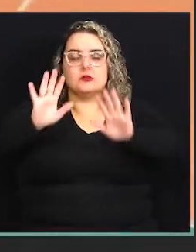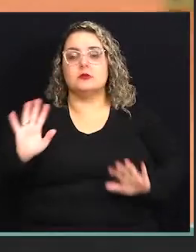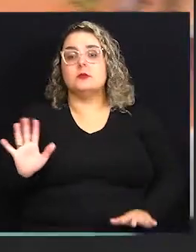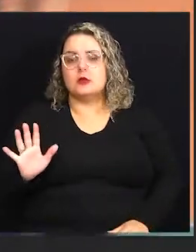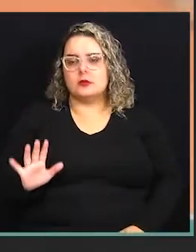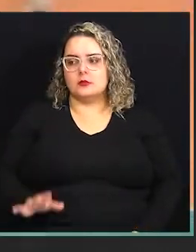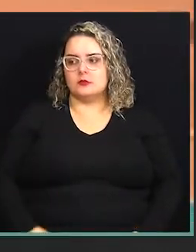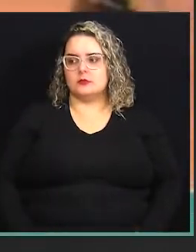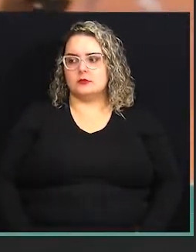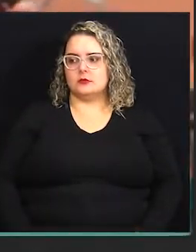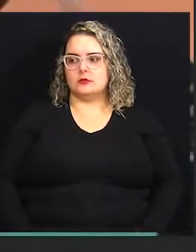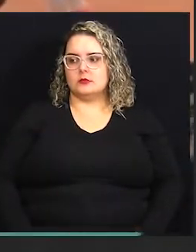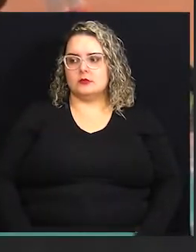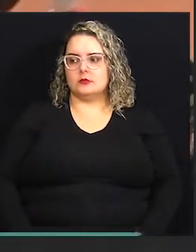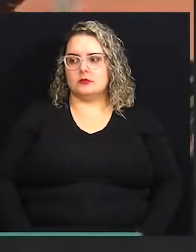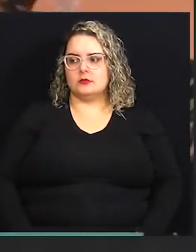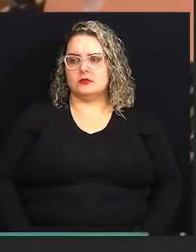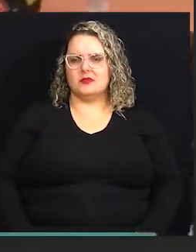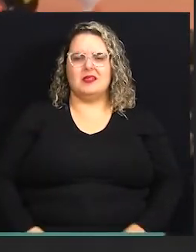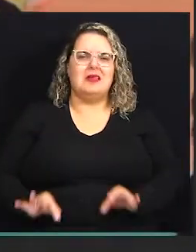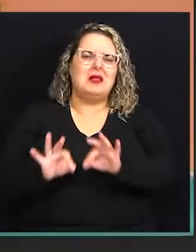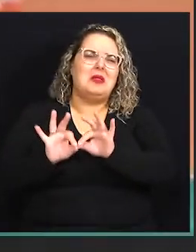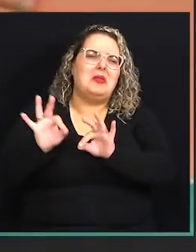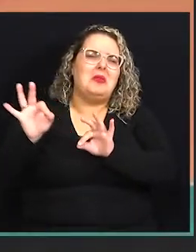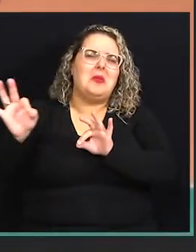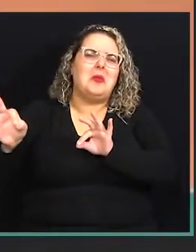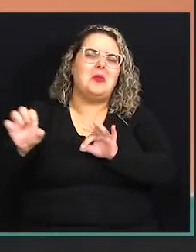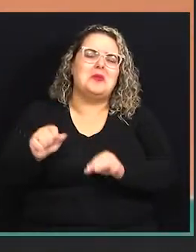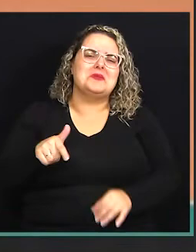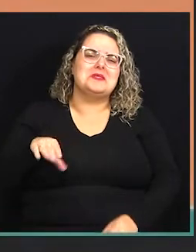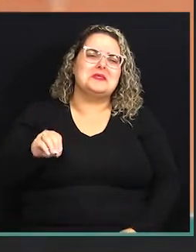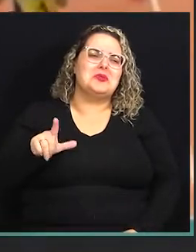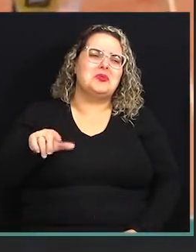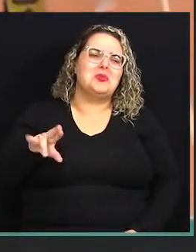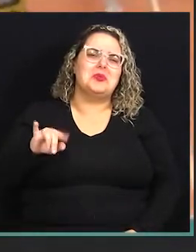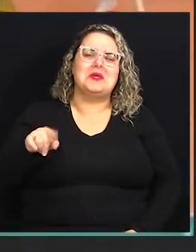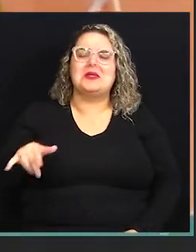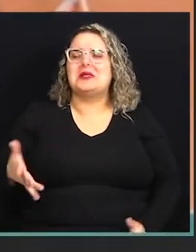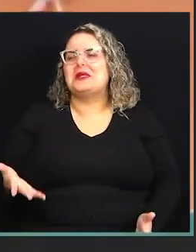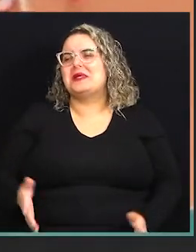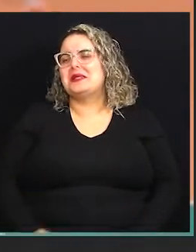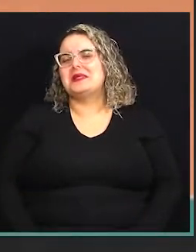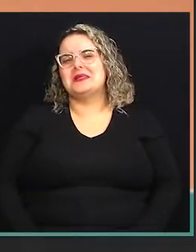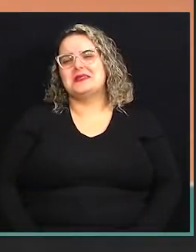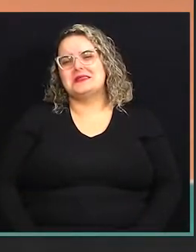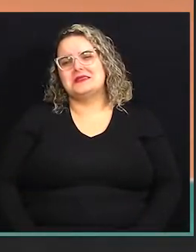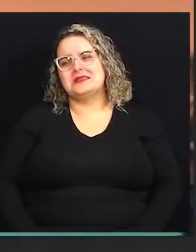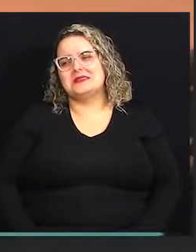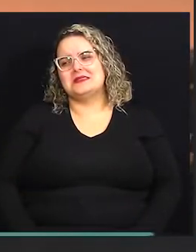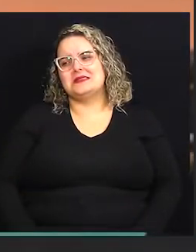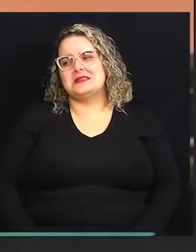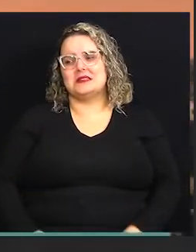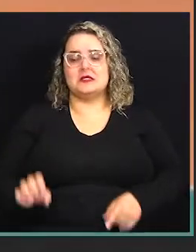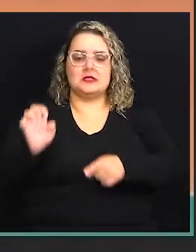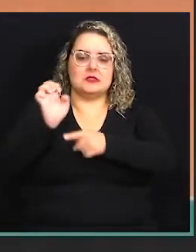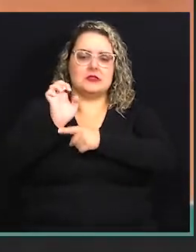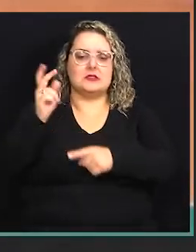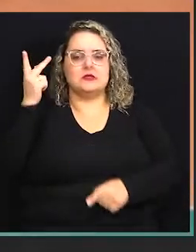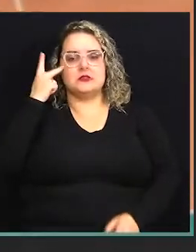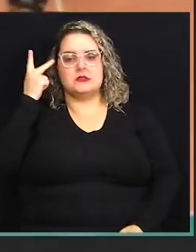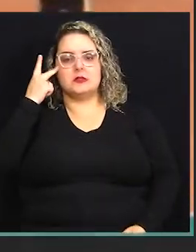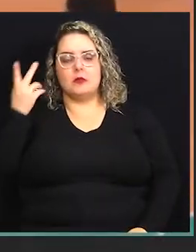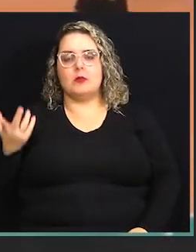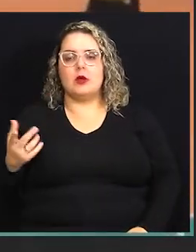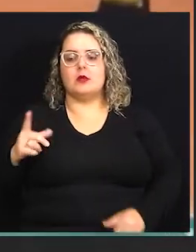Não, é muito longe para São Luís. Porque tem que ser, geralmente é São Paulo, Brasília, São